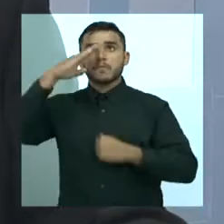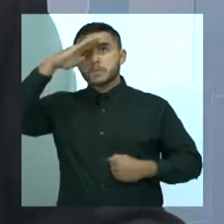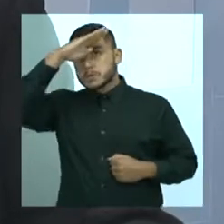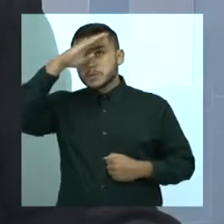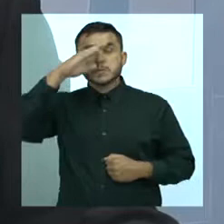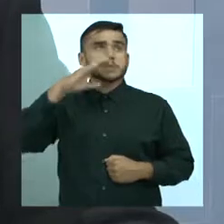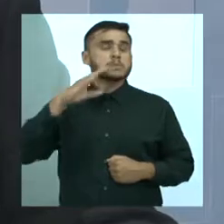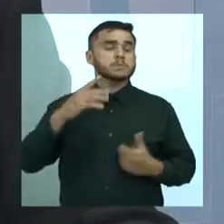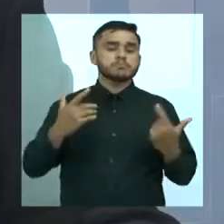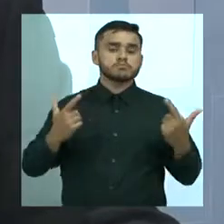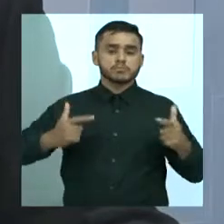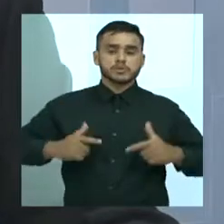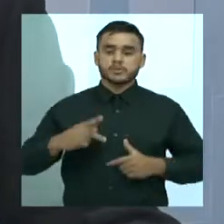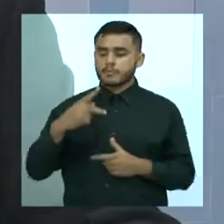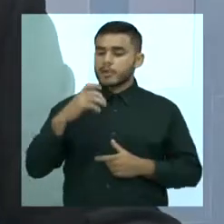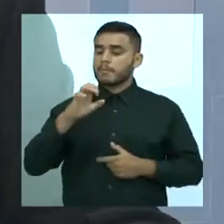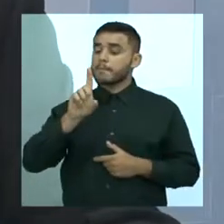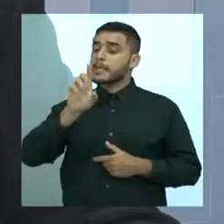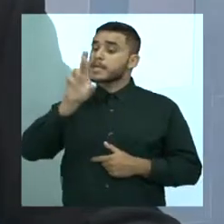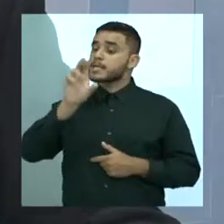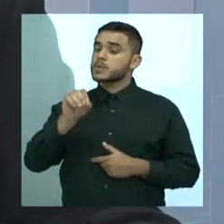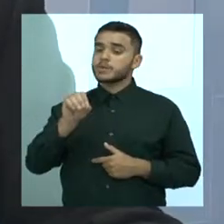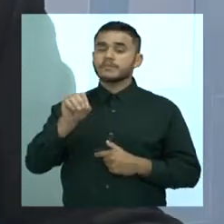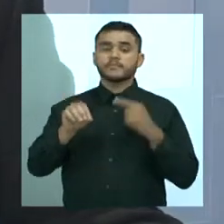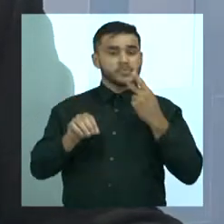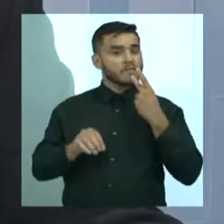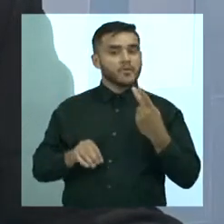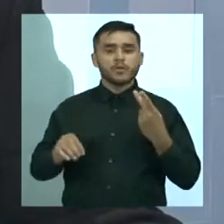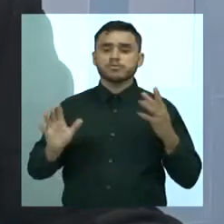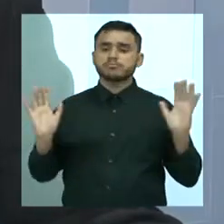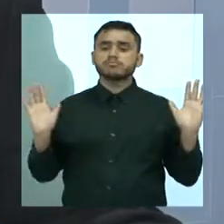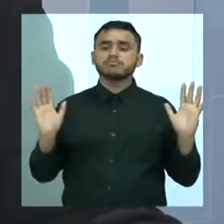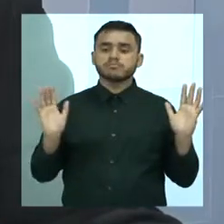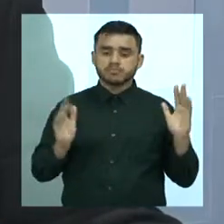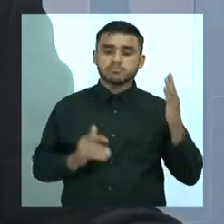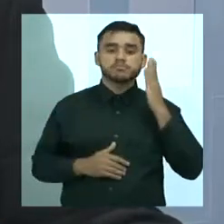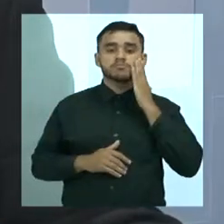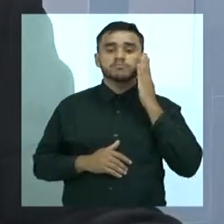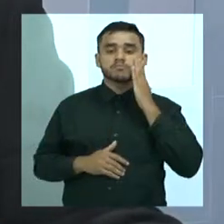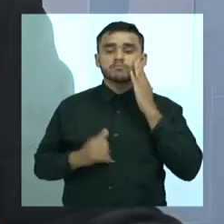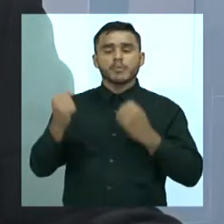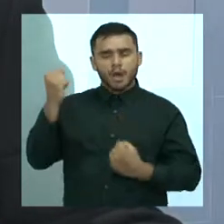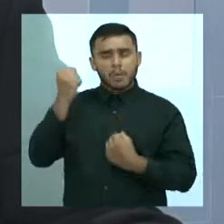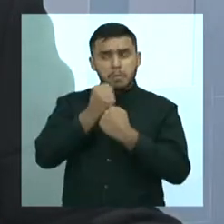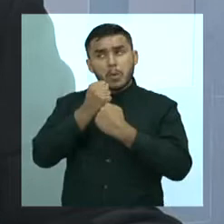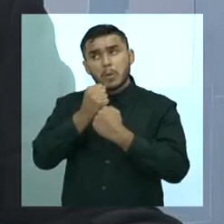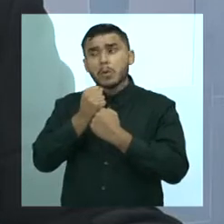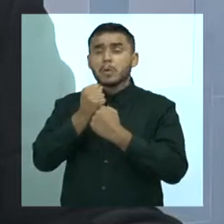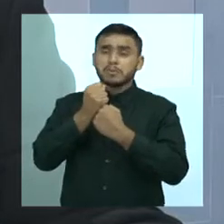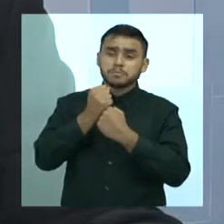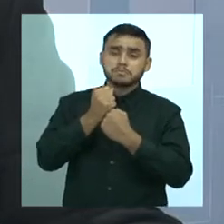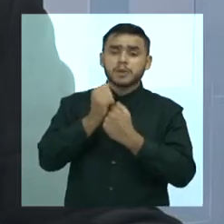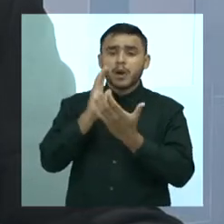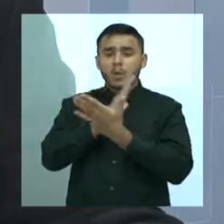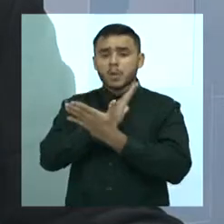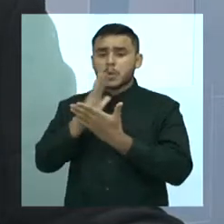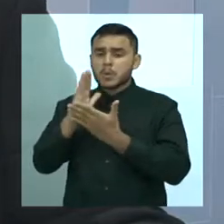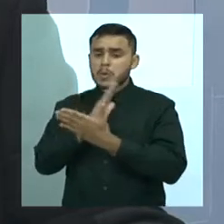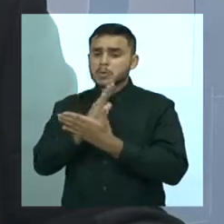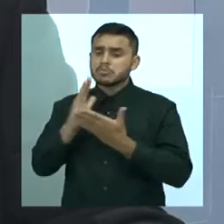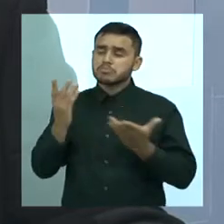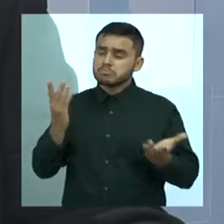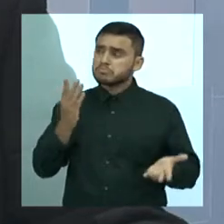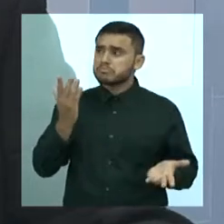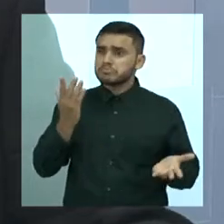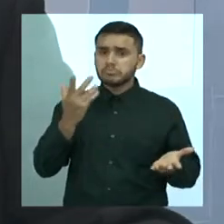o início eu sinto que o Pedro tem sinalizado essa aproximação com o governo federal. Não tem tangenciado de jeito